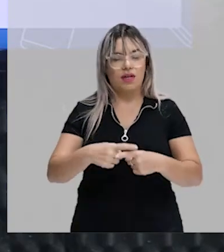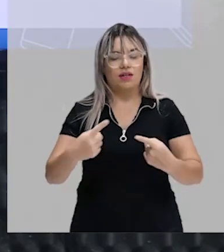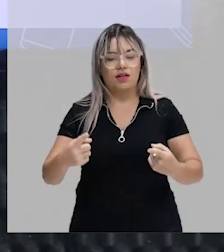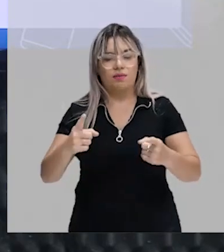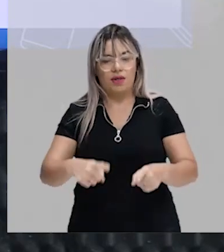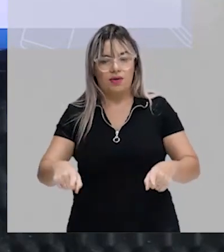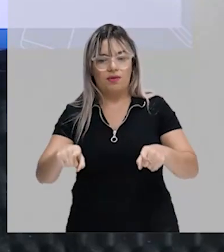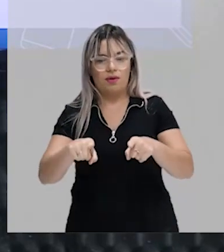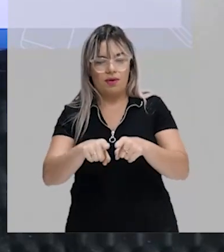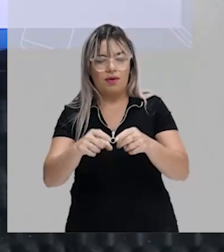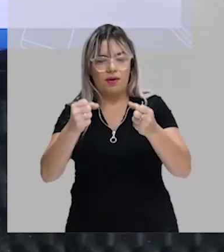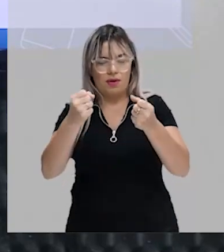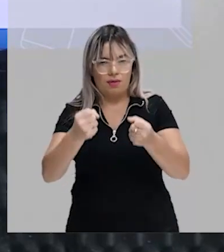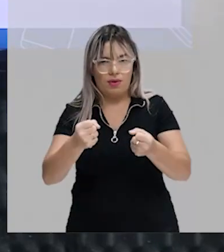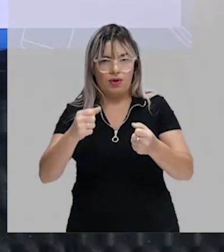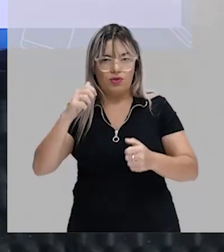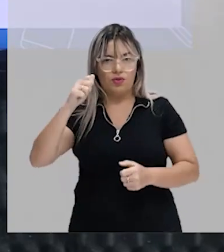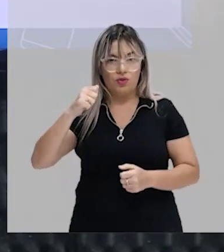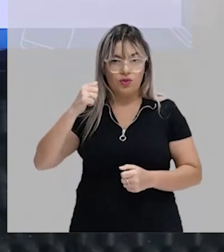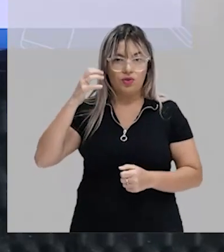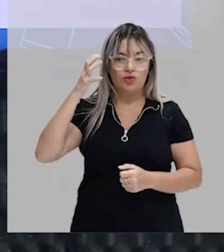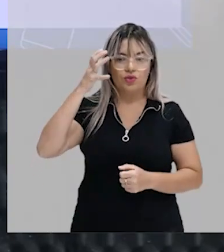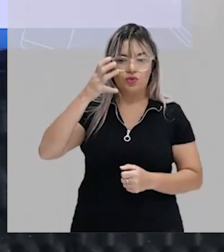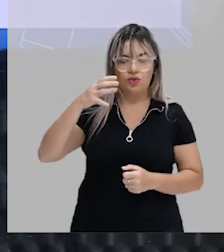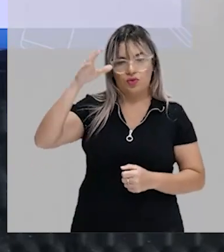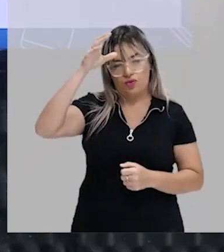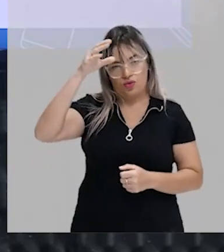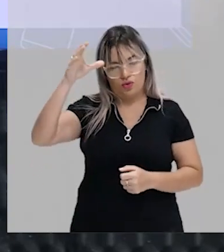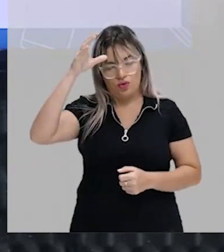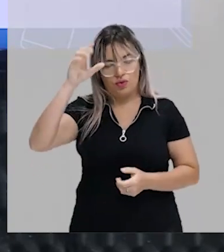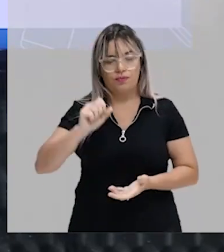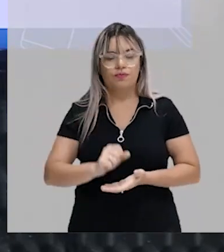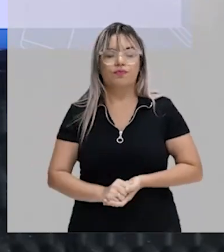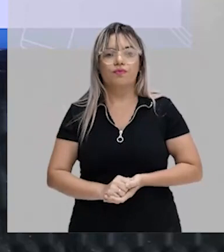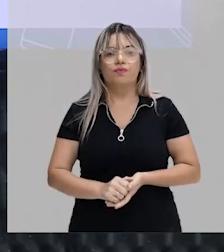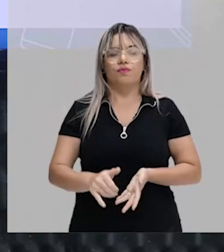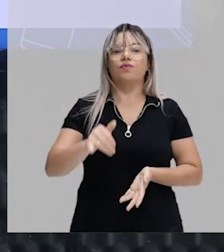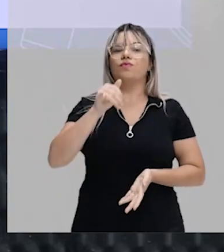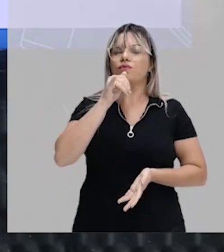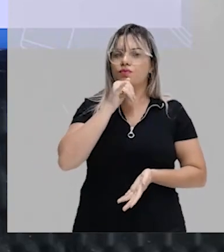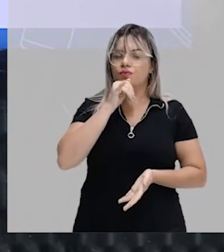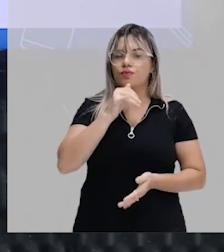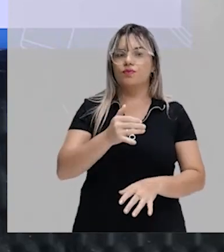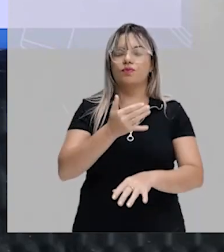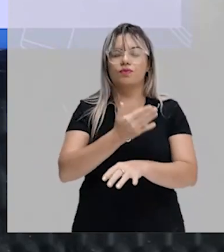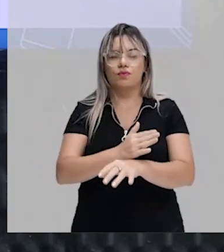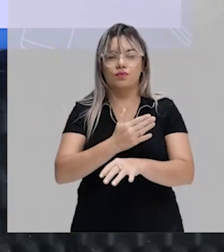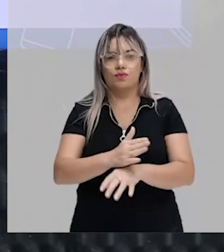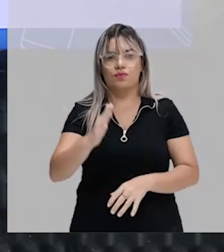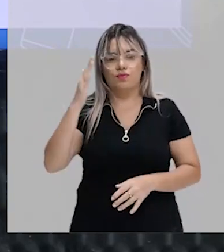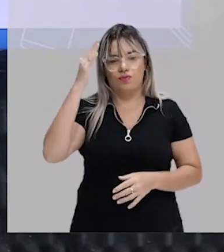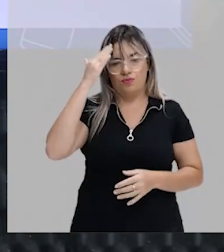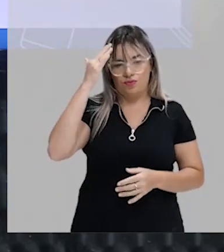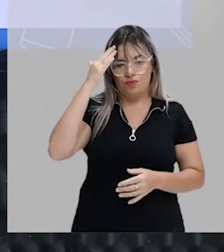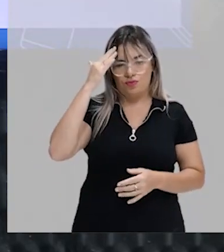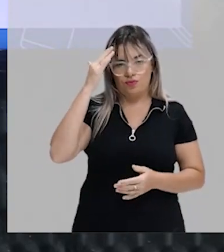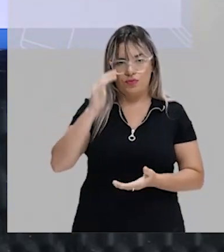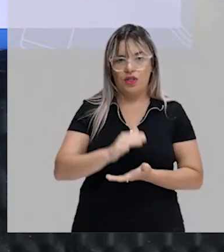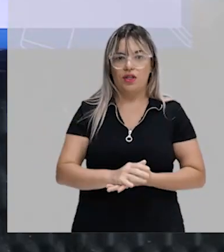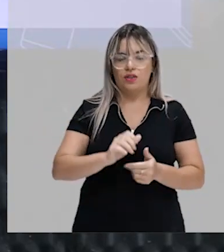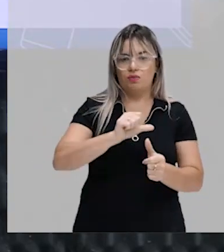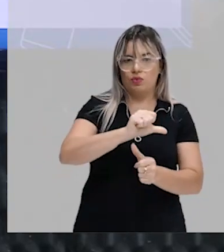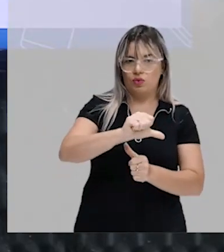essa variabilidade, eu posso citar um exemplo prático para nosso entendimento, a variação